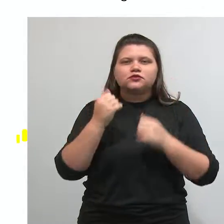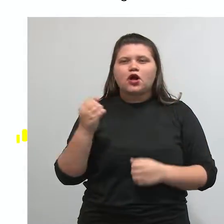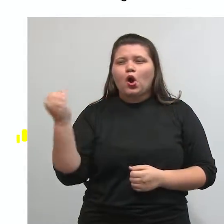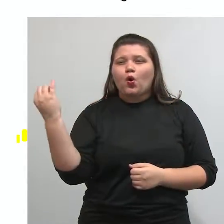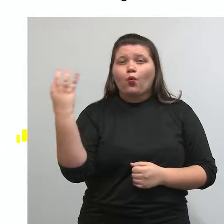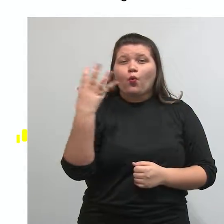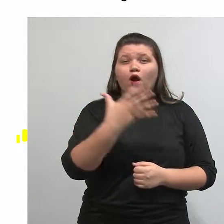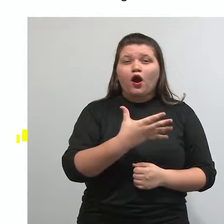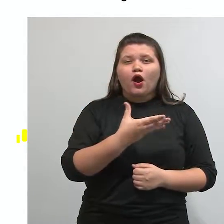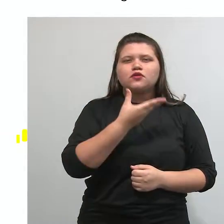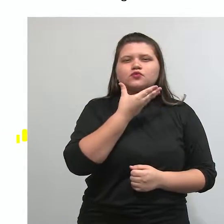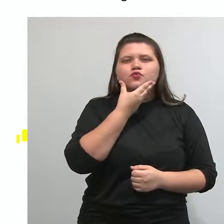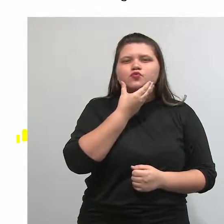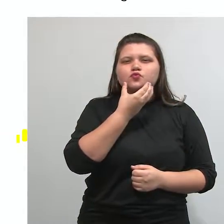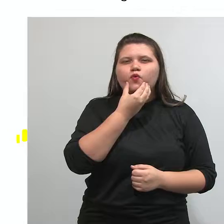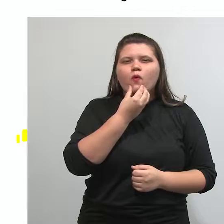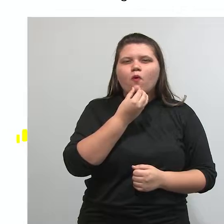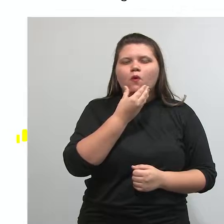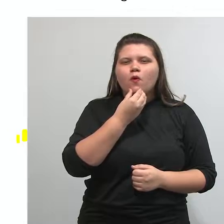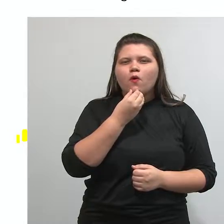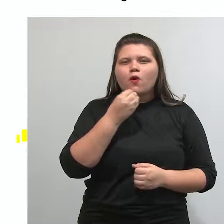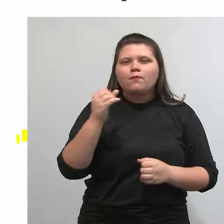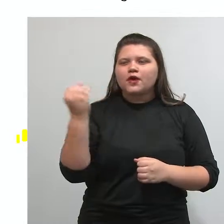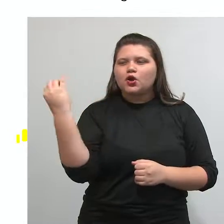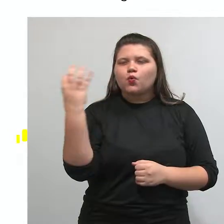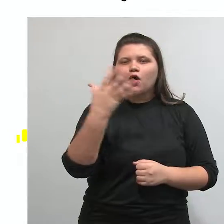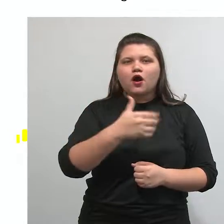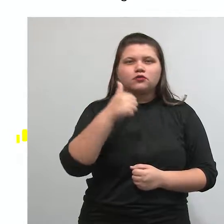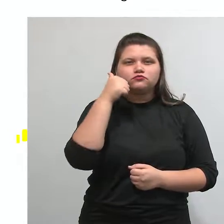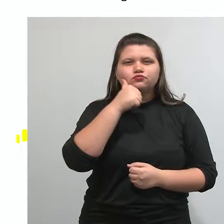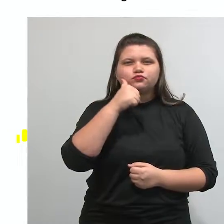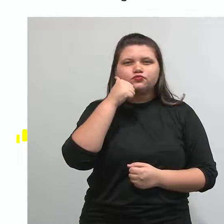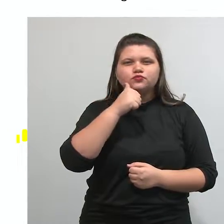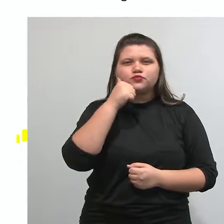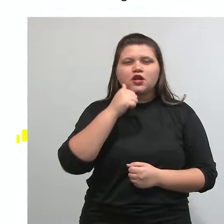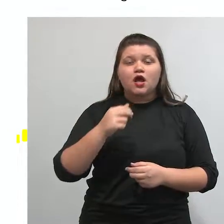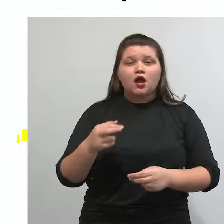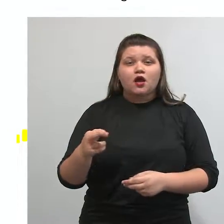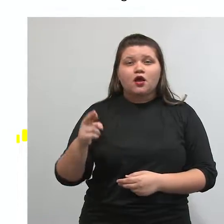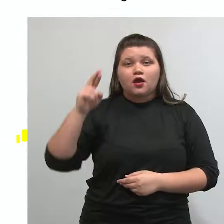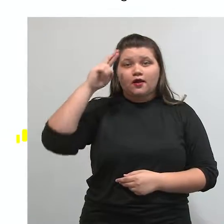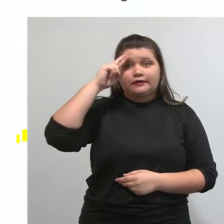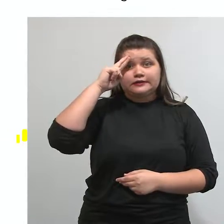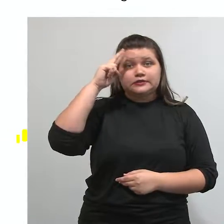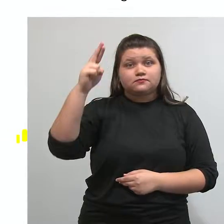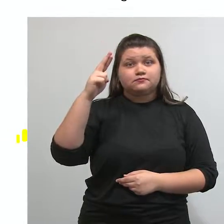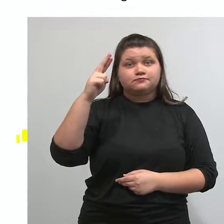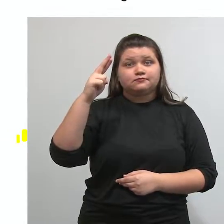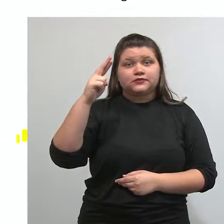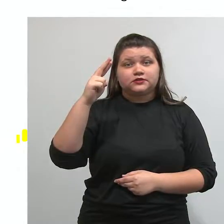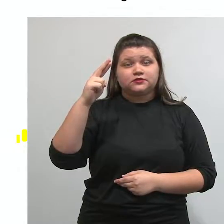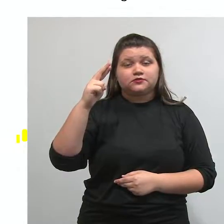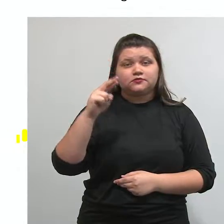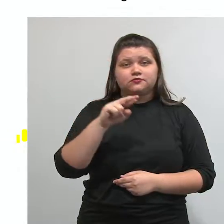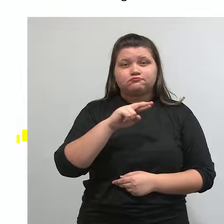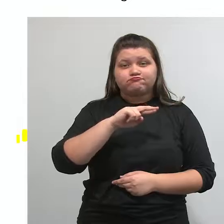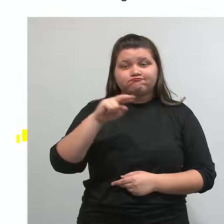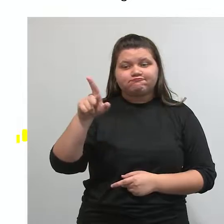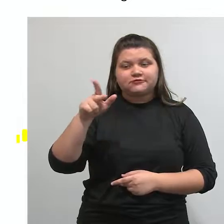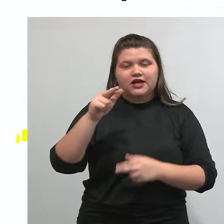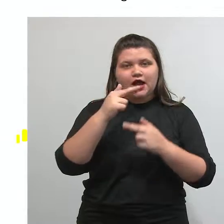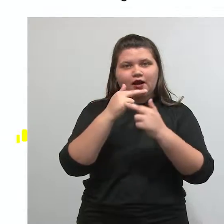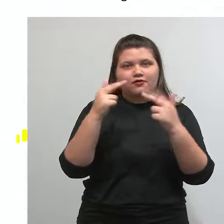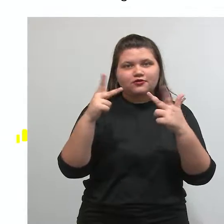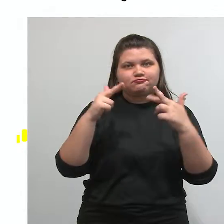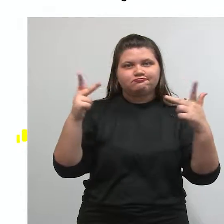Quantos são do gênero masculino, quantos são do gênero feminino, respeitando também as